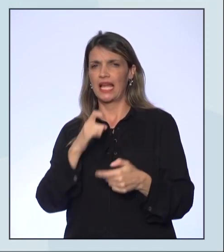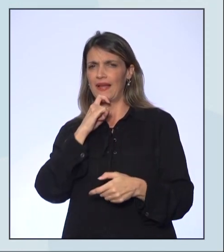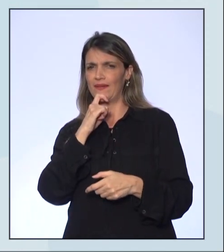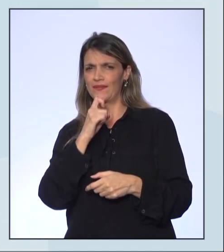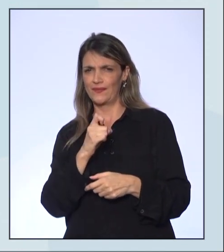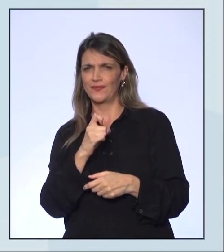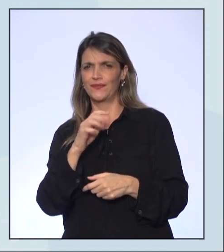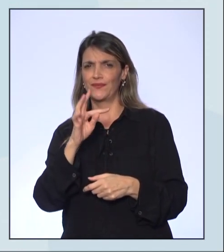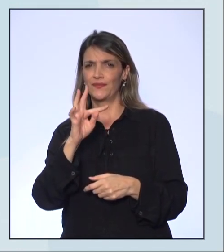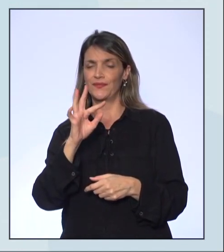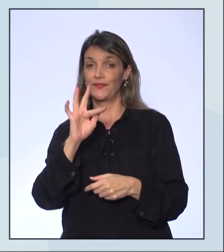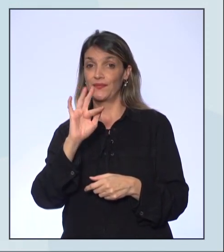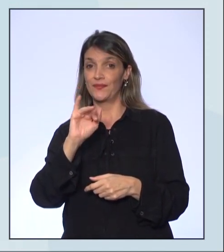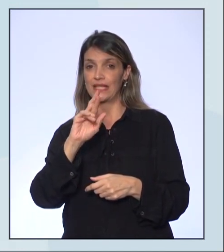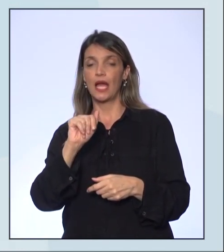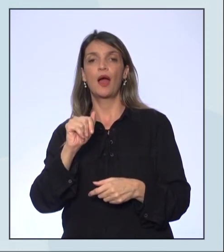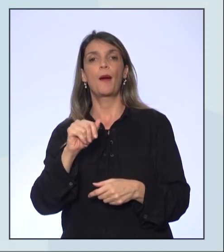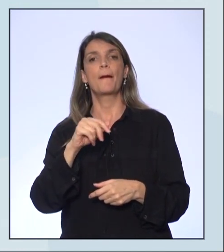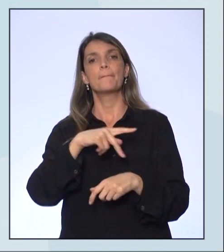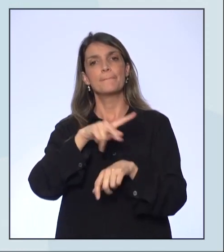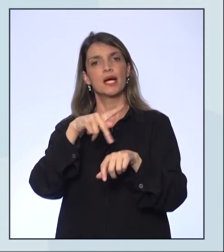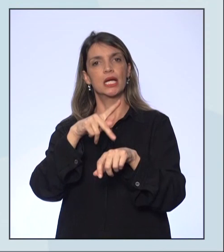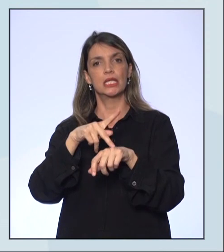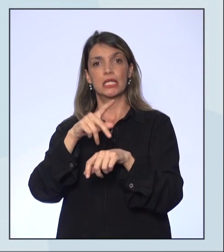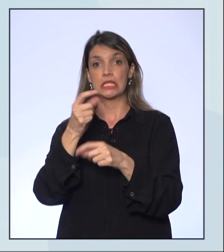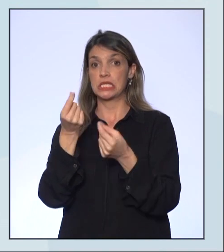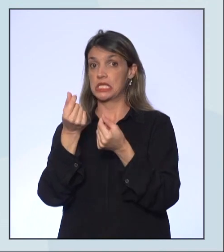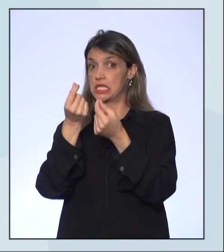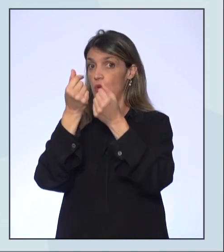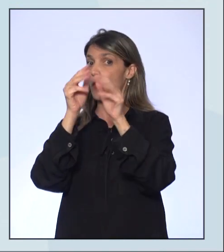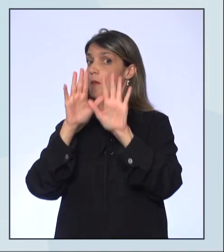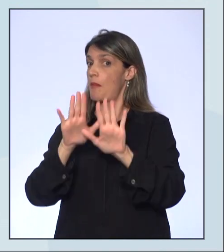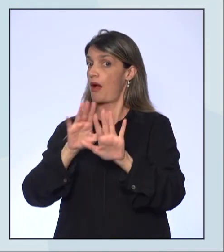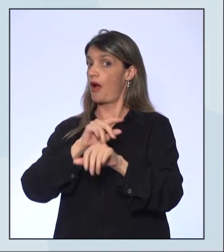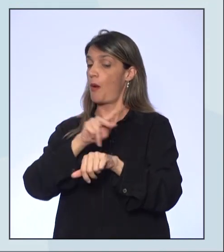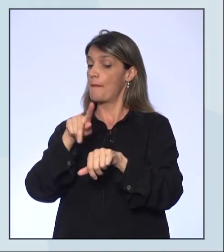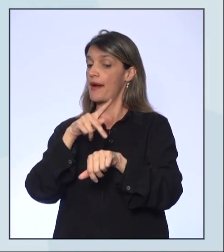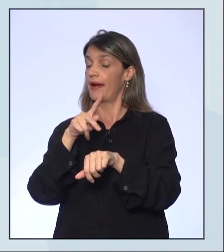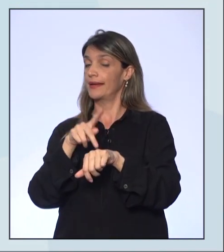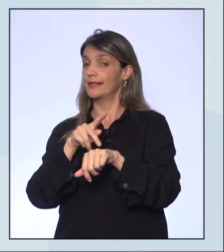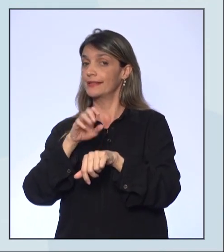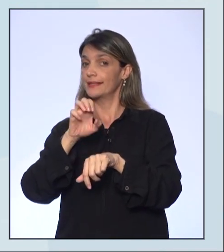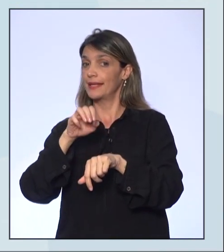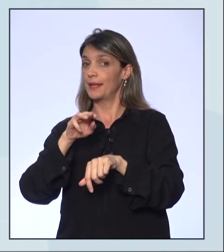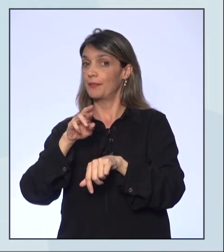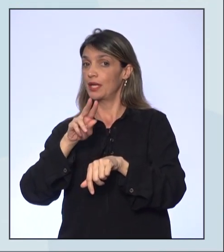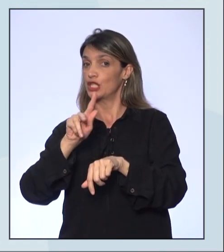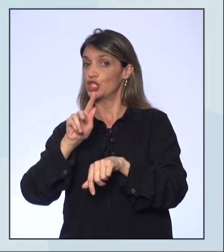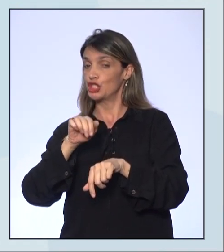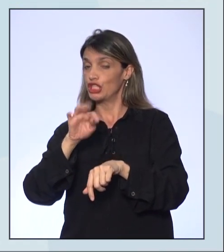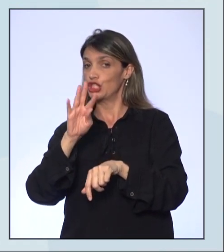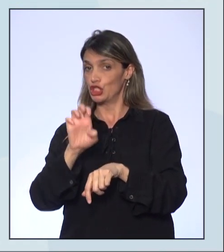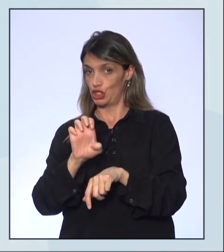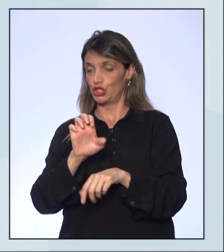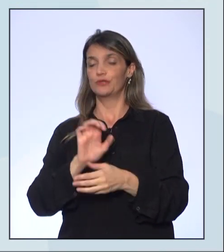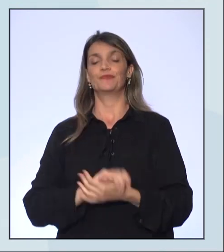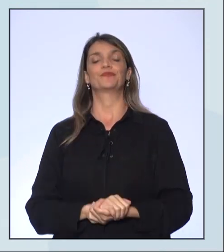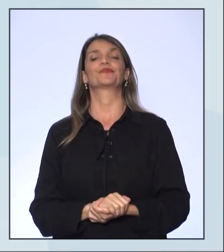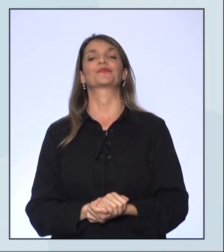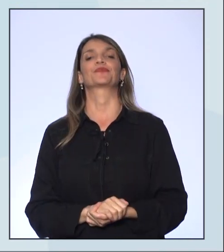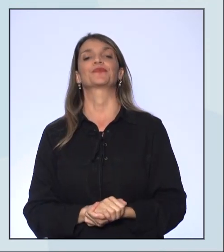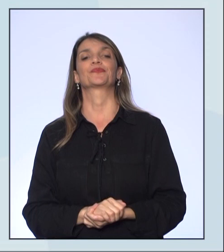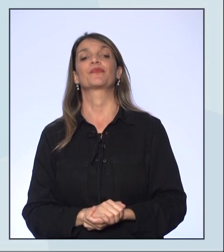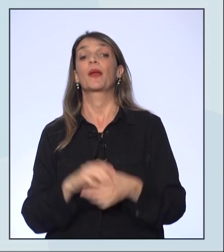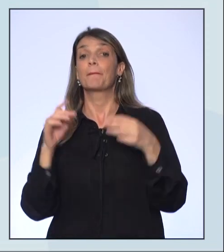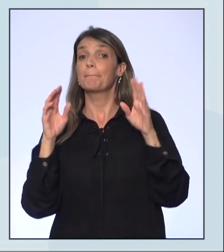aí dos países ricos. Mas lembrando, ele é um país emergente, tá? Não é a mesma coisa dos outros países. Muito bem. Aí,